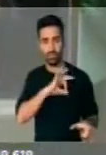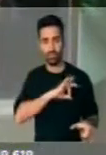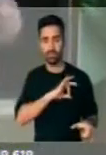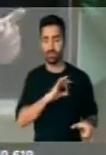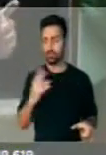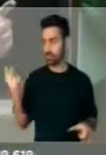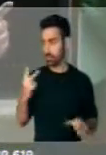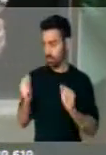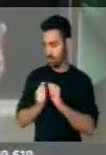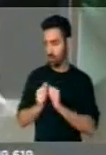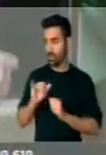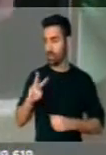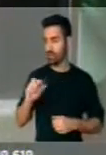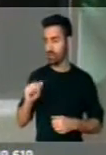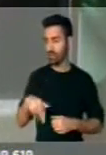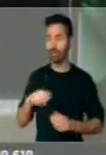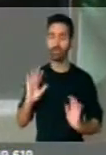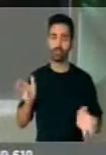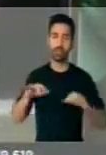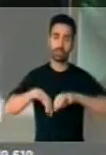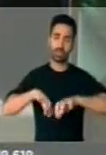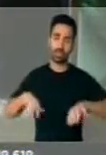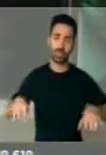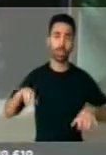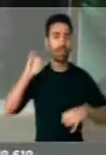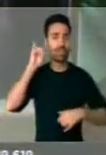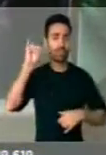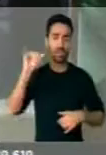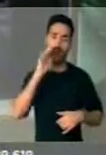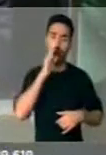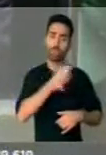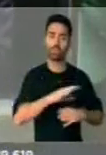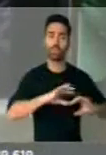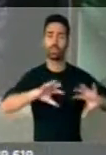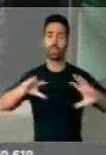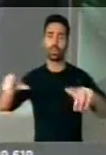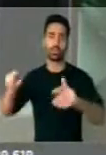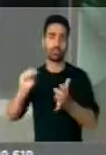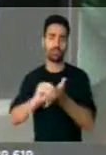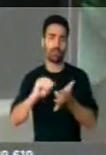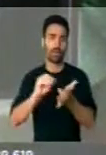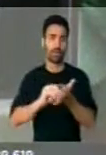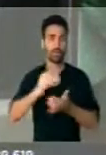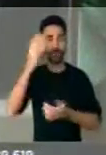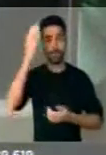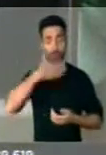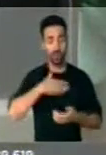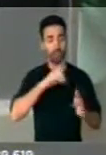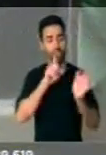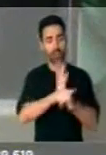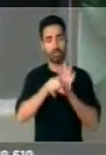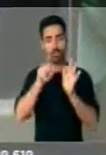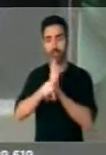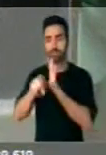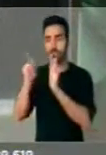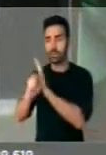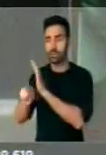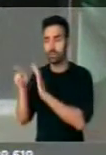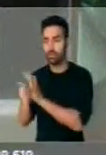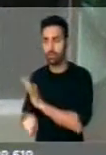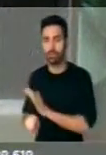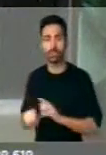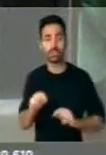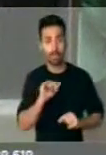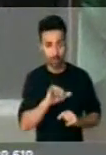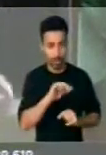fizemos a separação para que não se envolvesse todos, que não tinha provas, questionando um por um do envolvimento ou